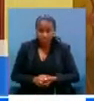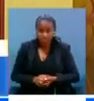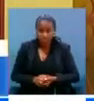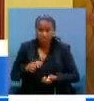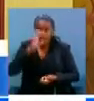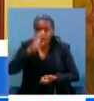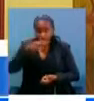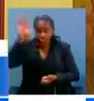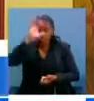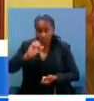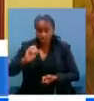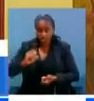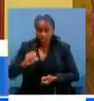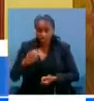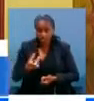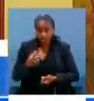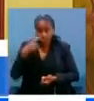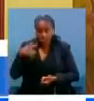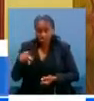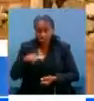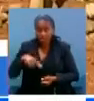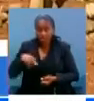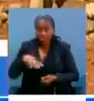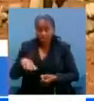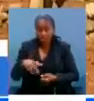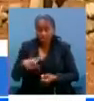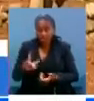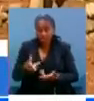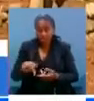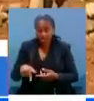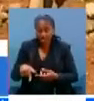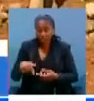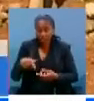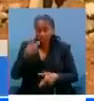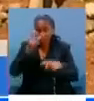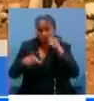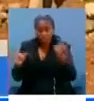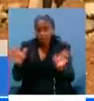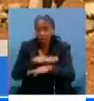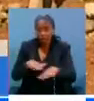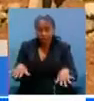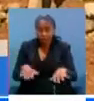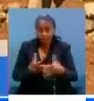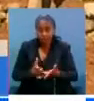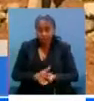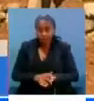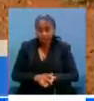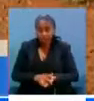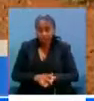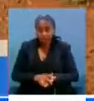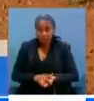Se o governo cabecear para a zona, daqui a pouco a zona quase que atinge. Posso viver na zona ali sim, já sei que é para tudo.